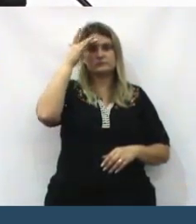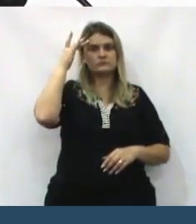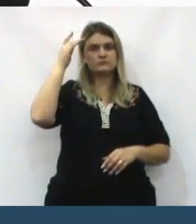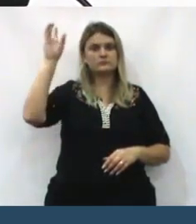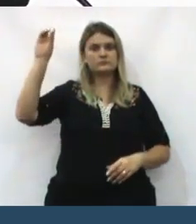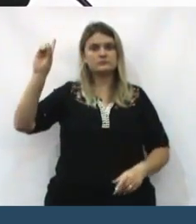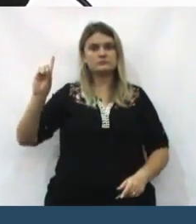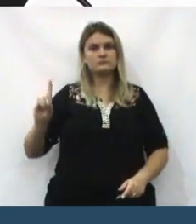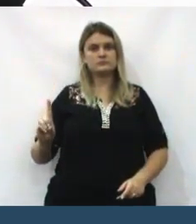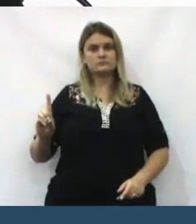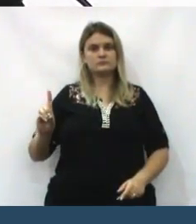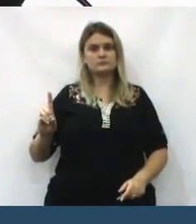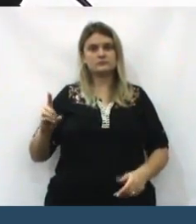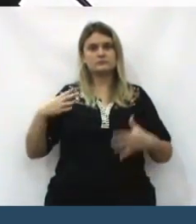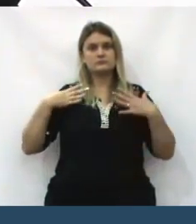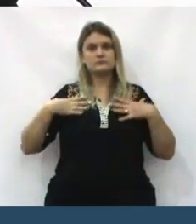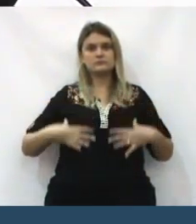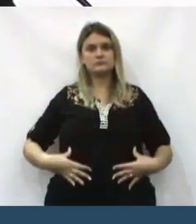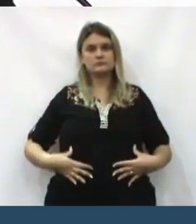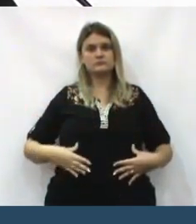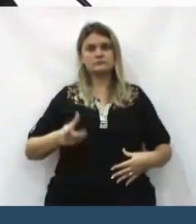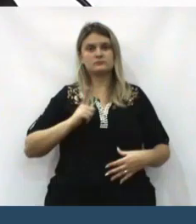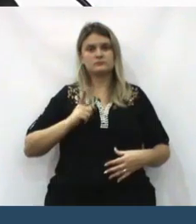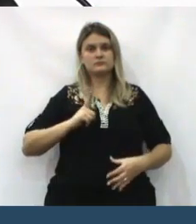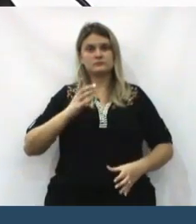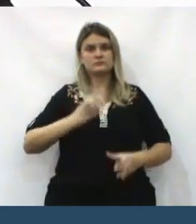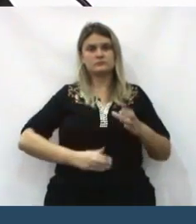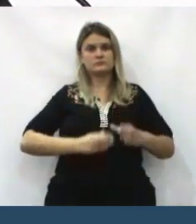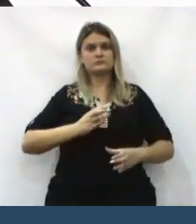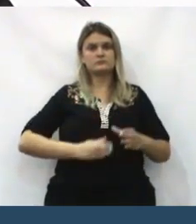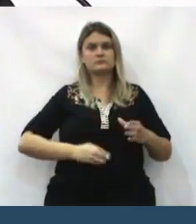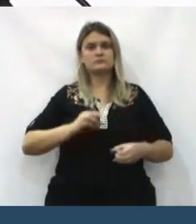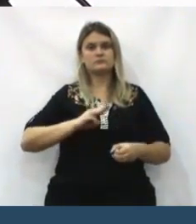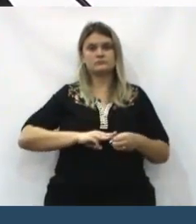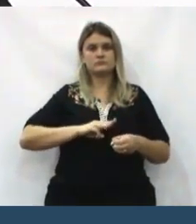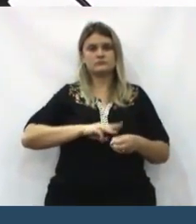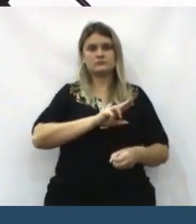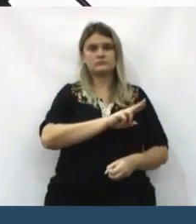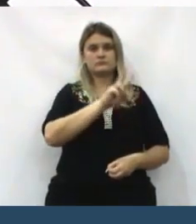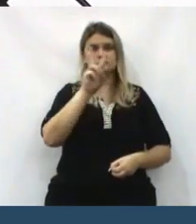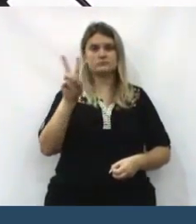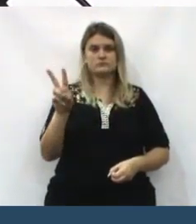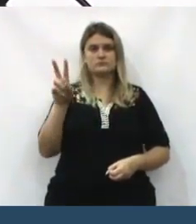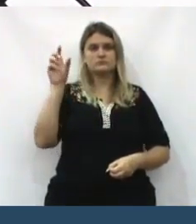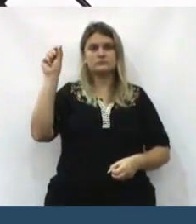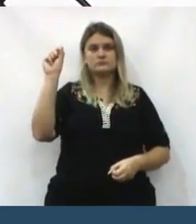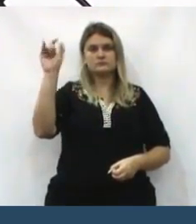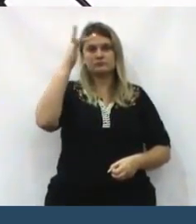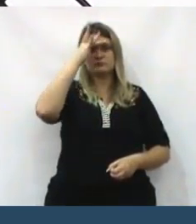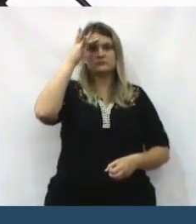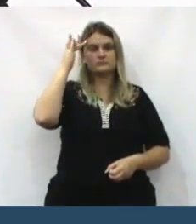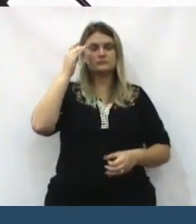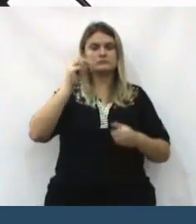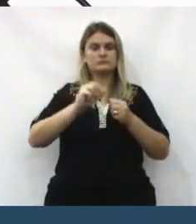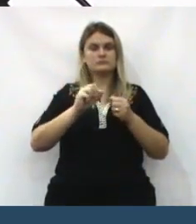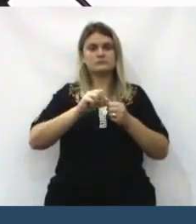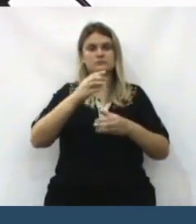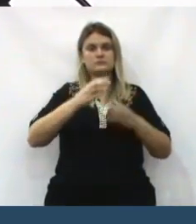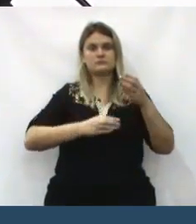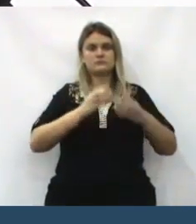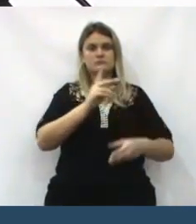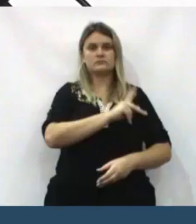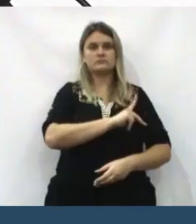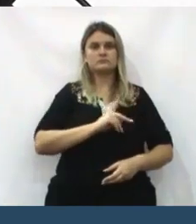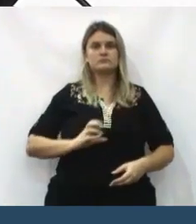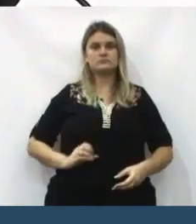dos deficientes físicos que são concursados pelo município de Dona Vitória, aqueles que prestaram concurso